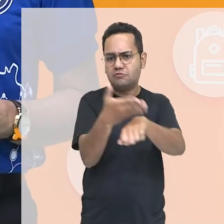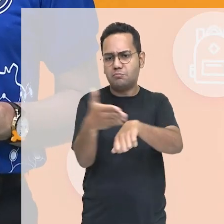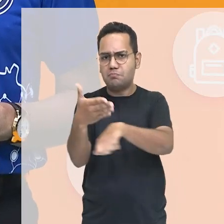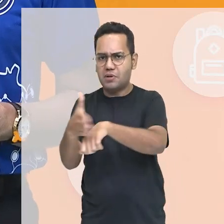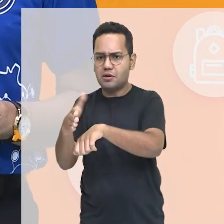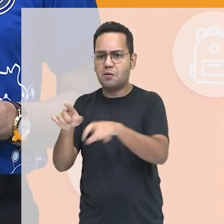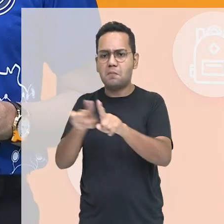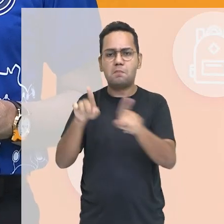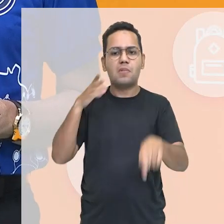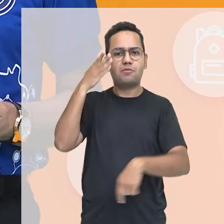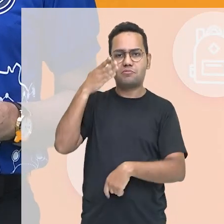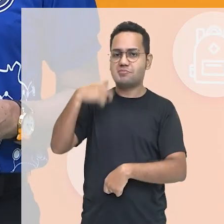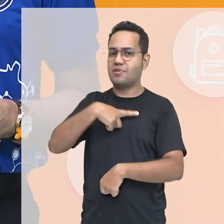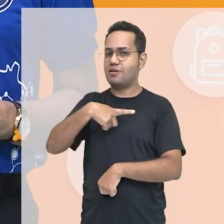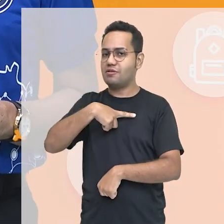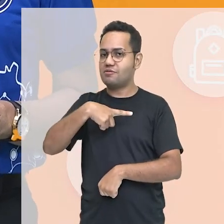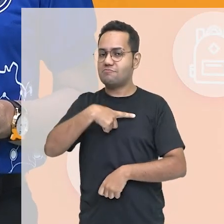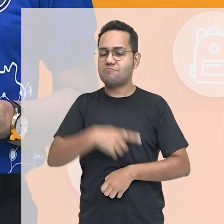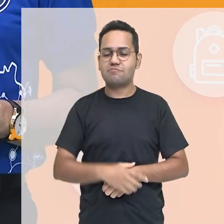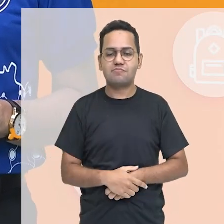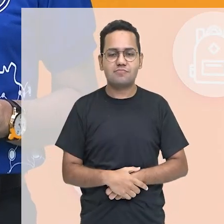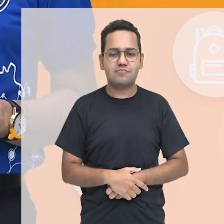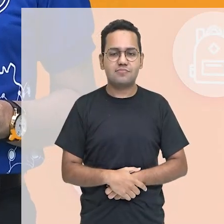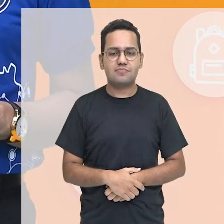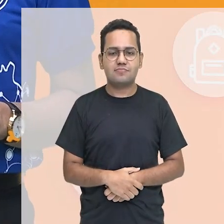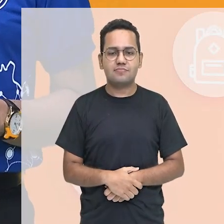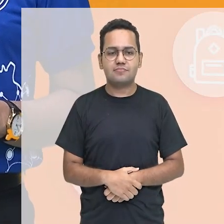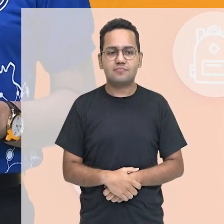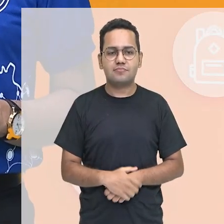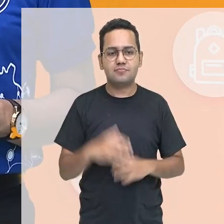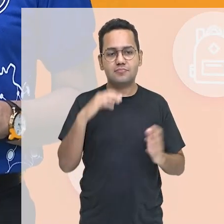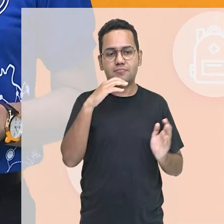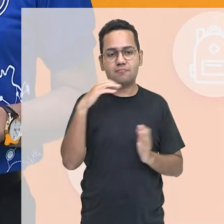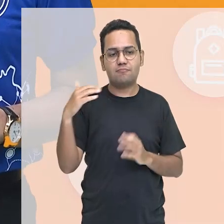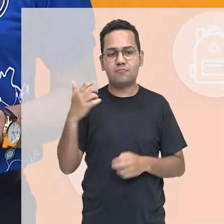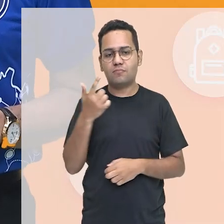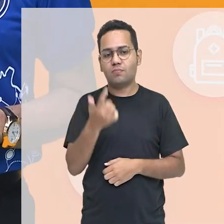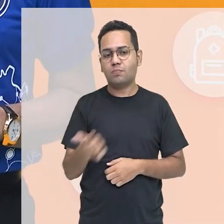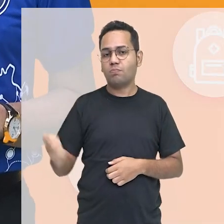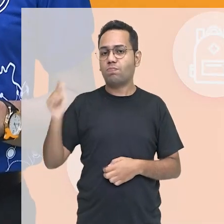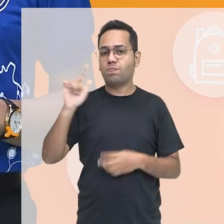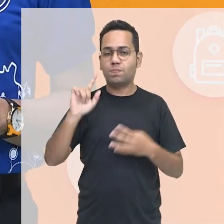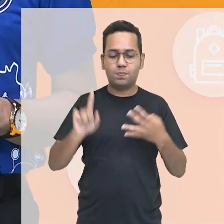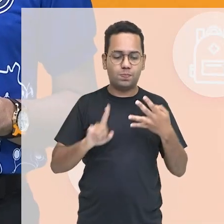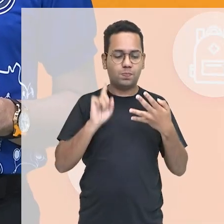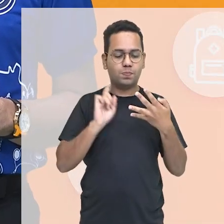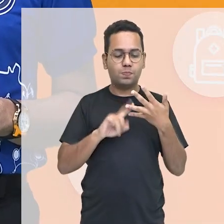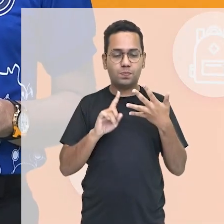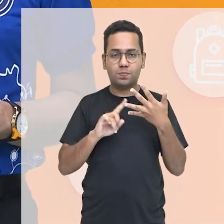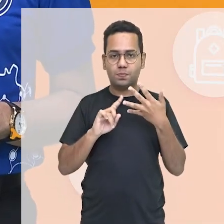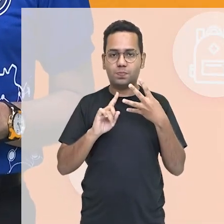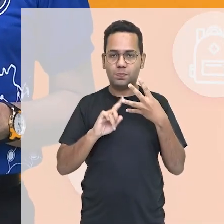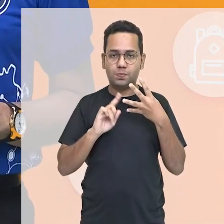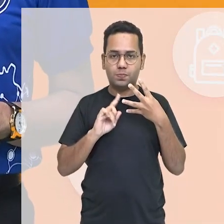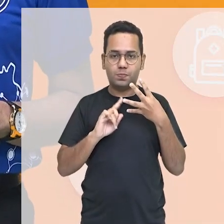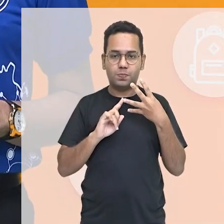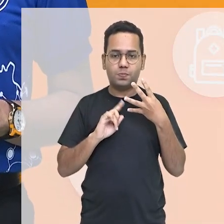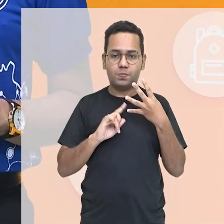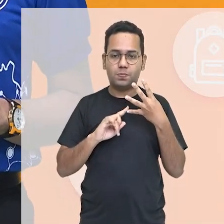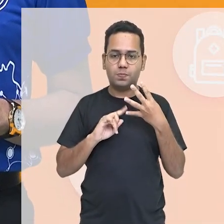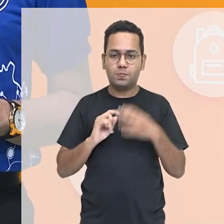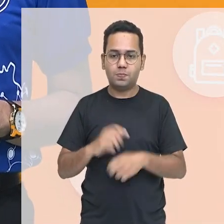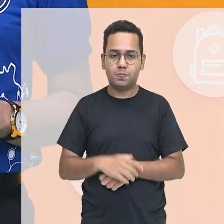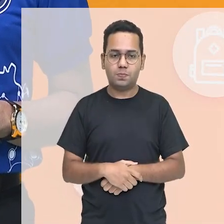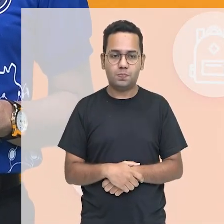mas o discurso existe, neste caso do populismo. Vamos continuar com outras características.